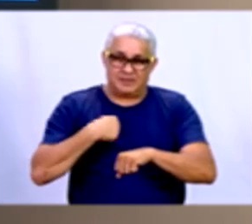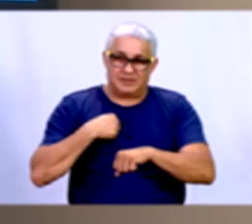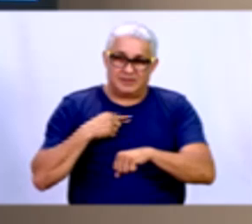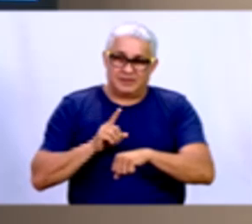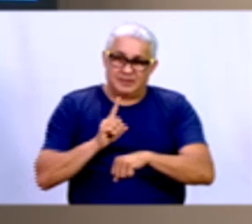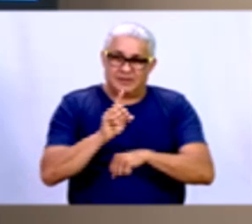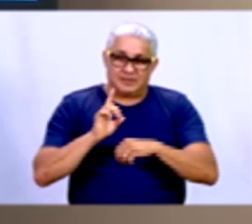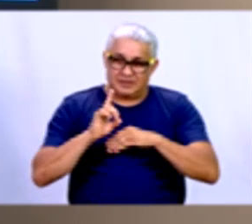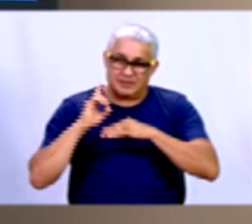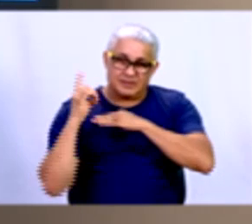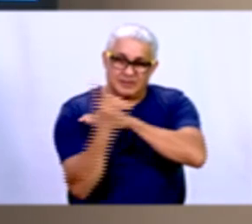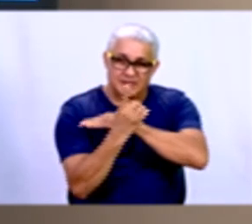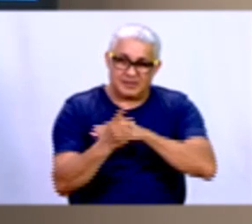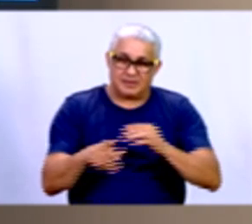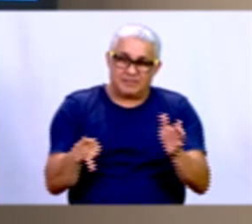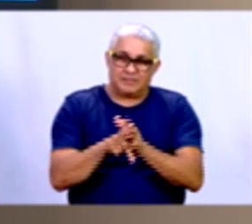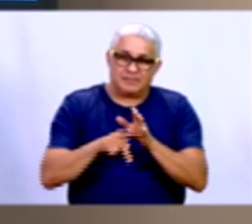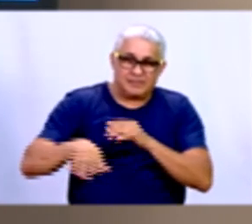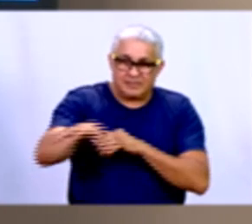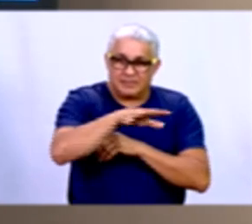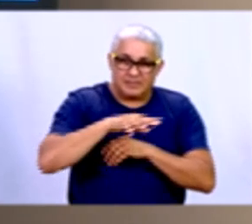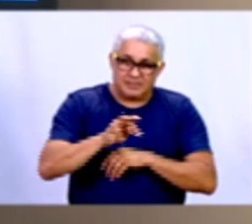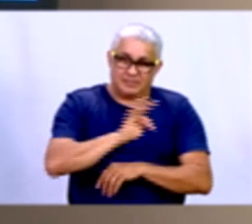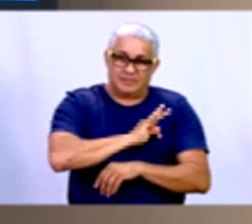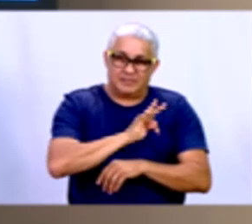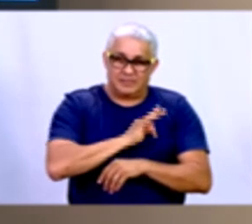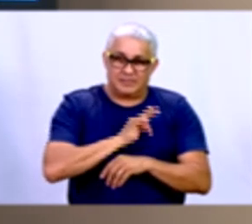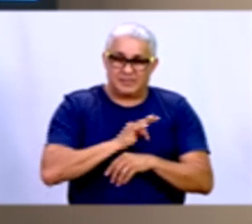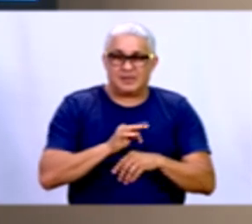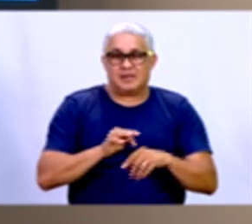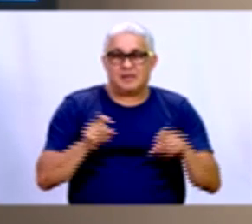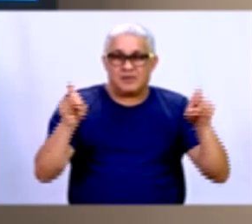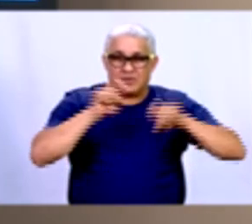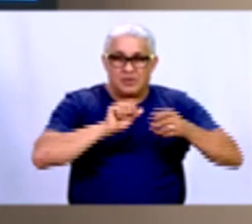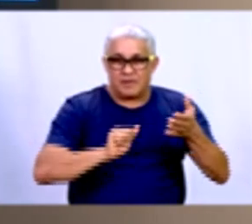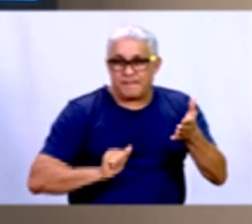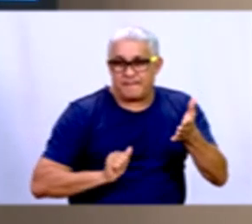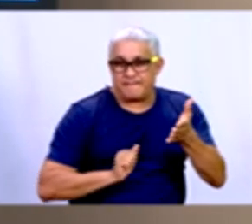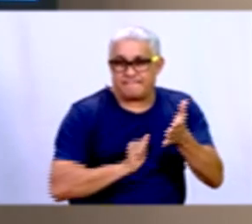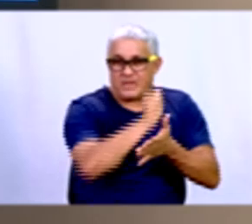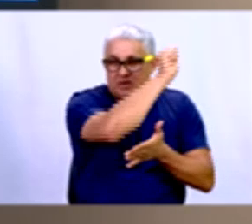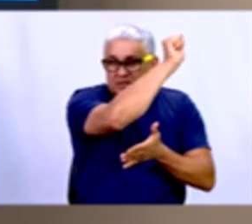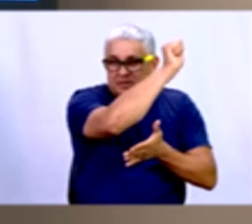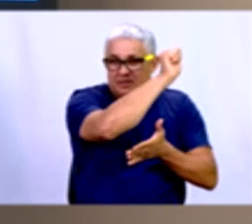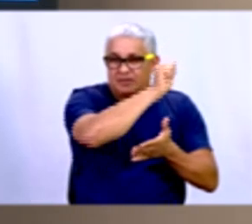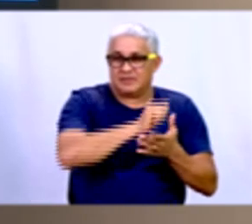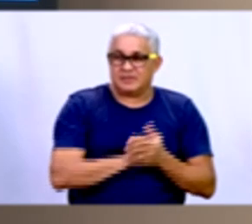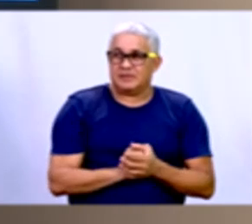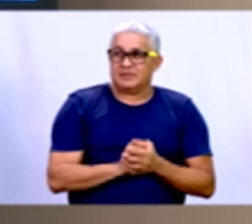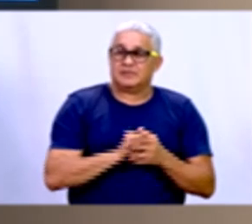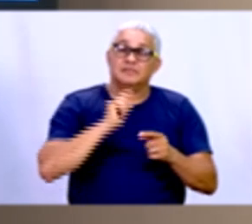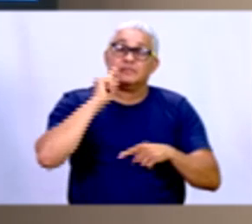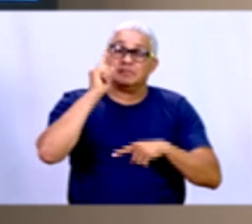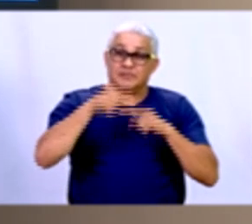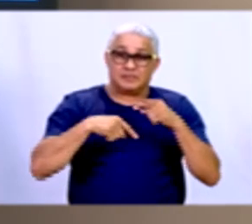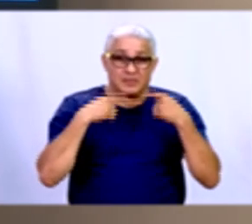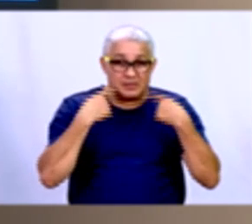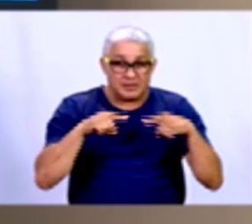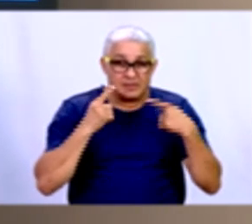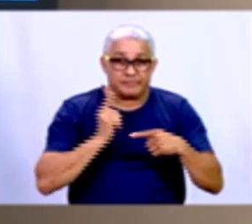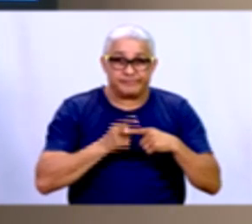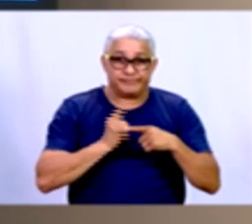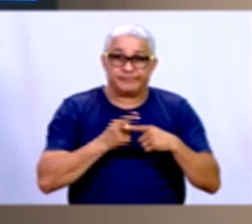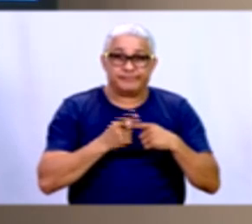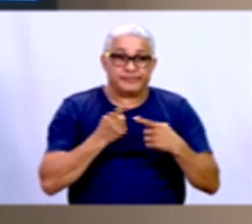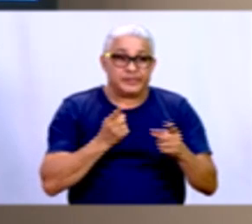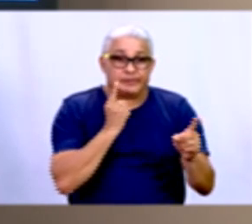trabalhava na área técnica e a gente formatou o computador de um determinado usuário e depois ele veio reclamar que não achava